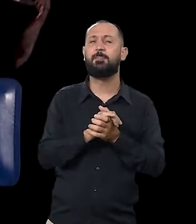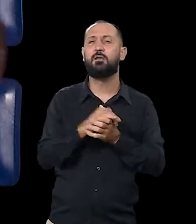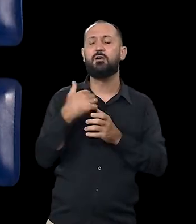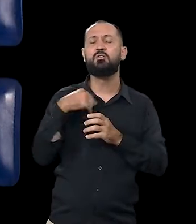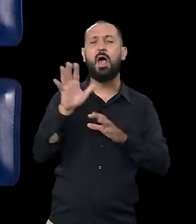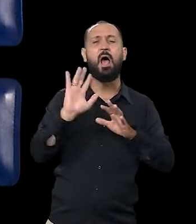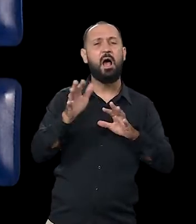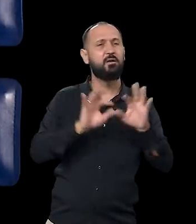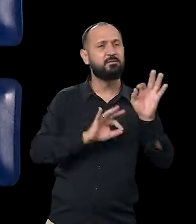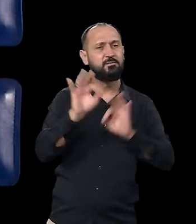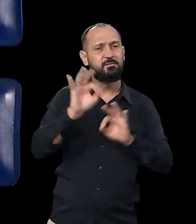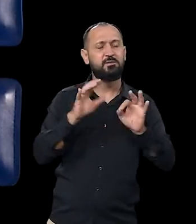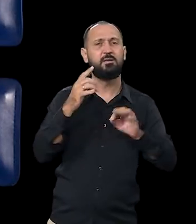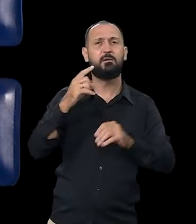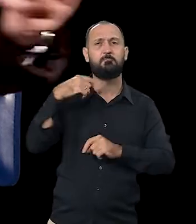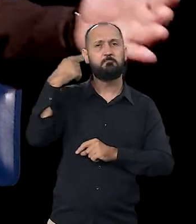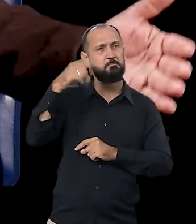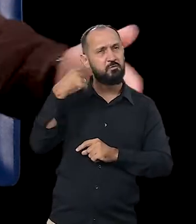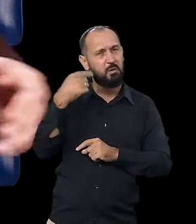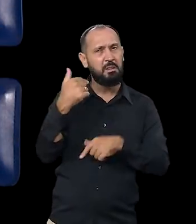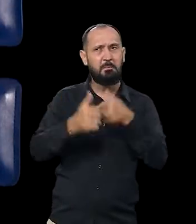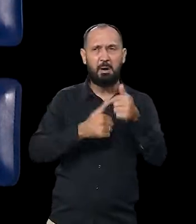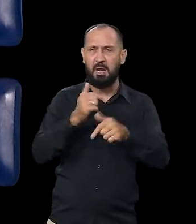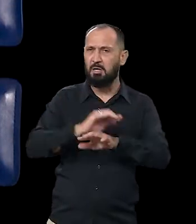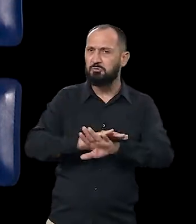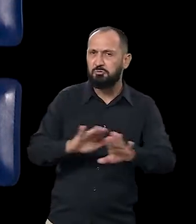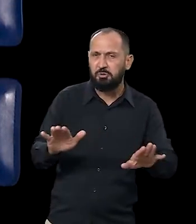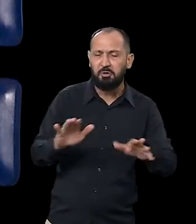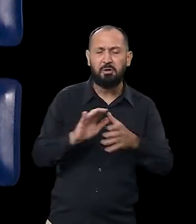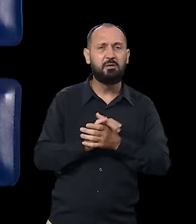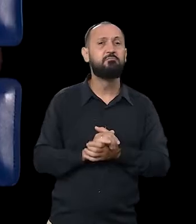estava construído o cenário da advocacia,